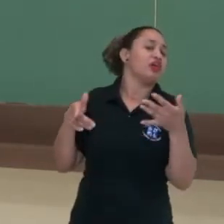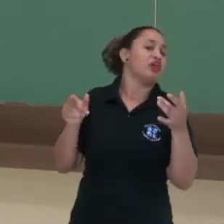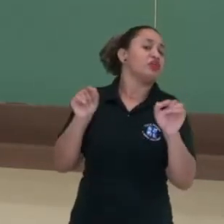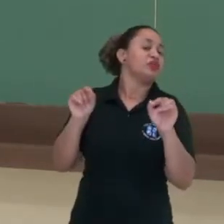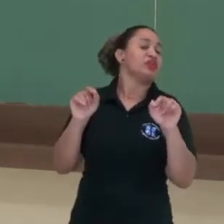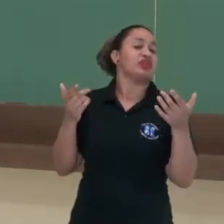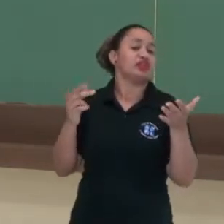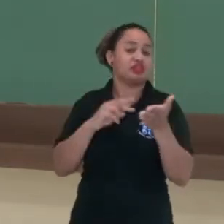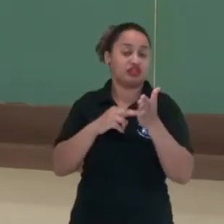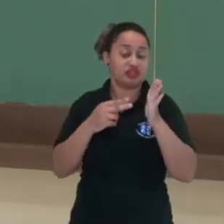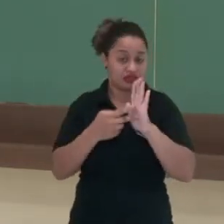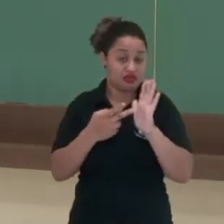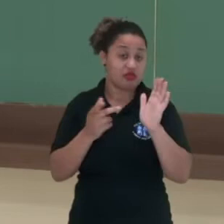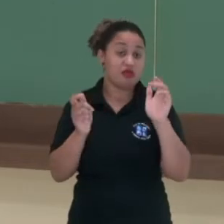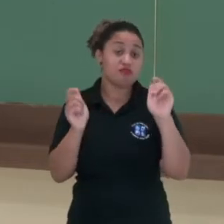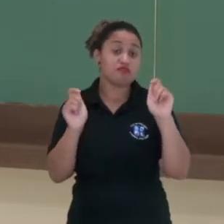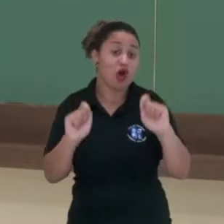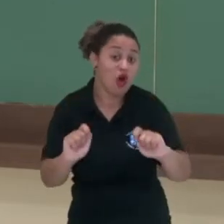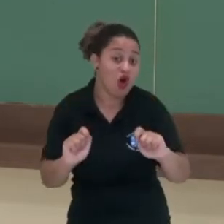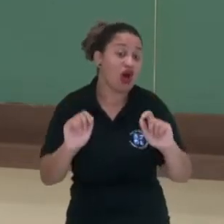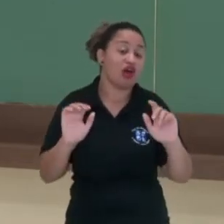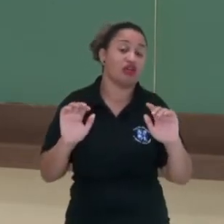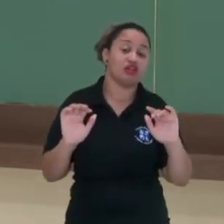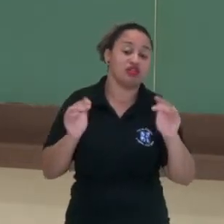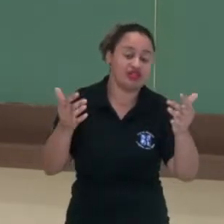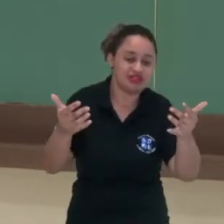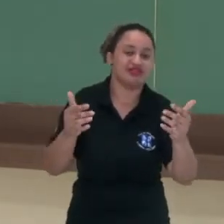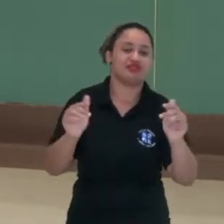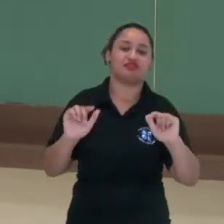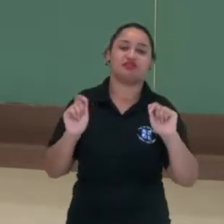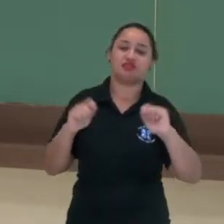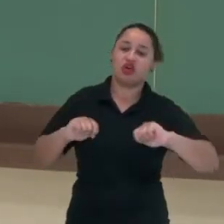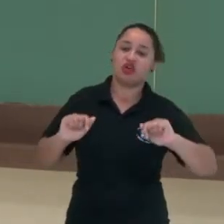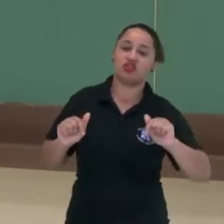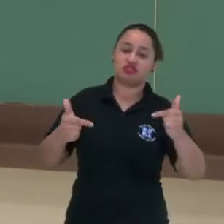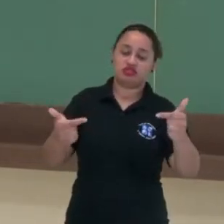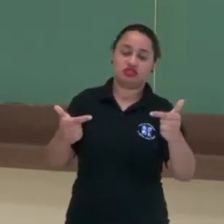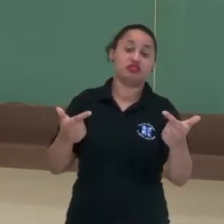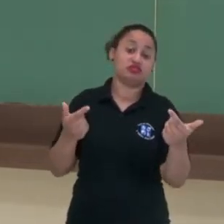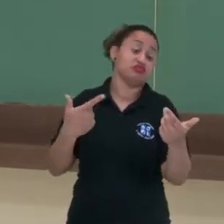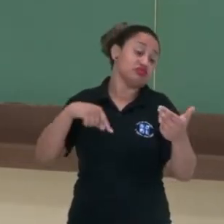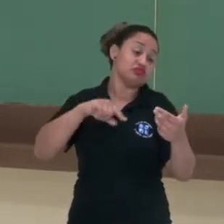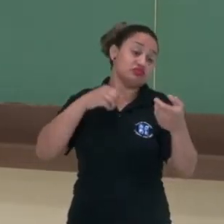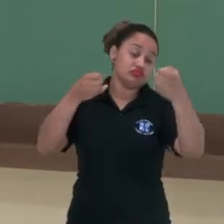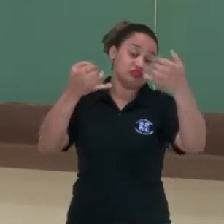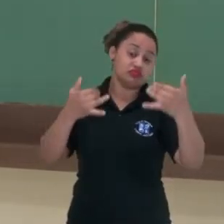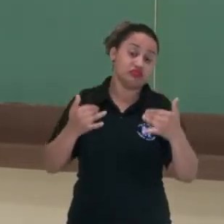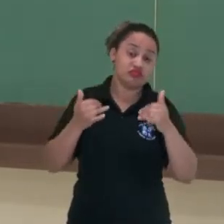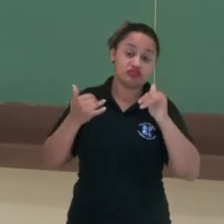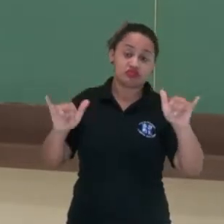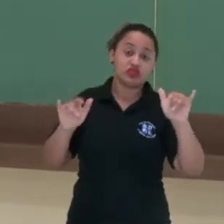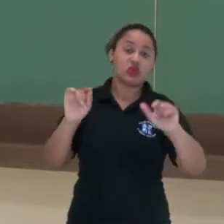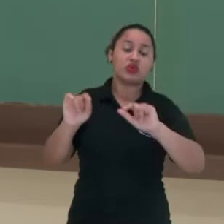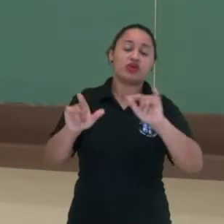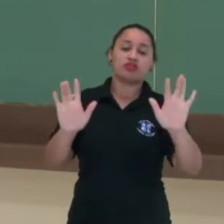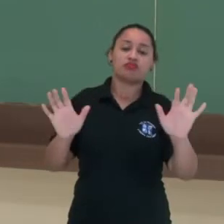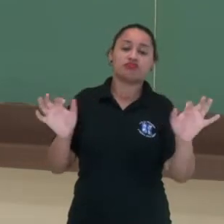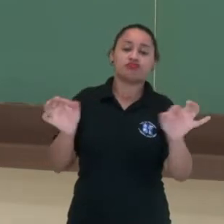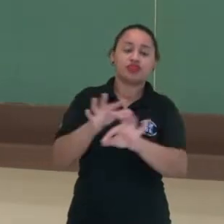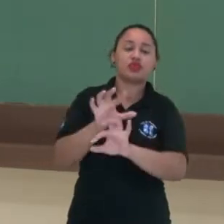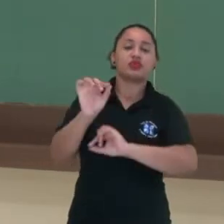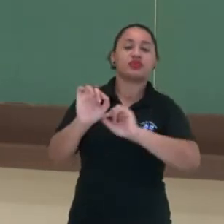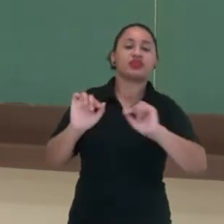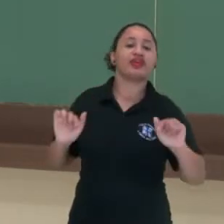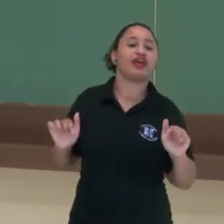ver que pode fazer alguma coisa, ele está pronto para fazer alguma coisa. Como nós estamos falando em energia, está pronto para realizar